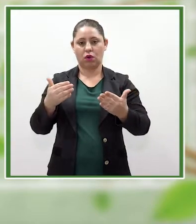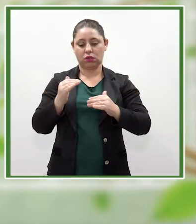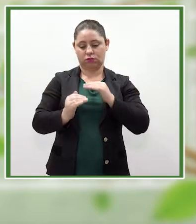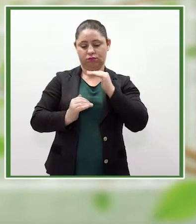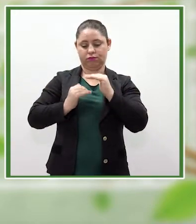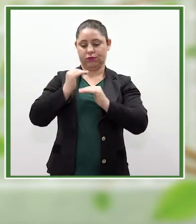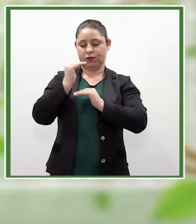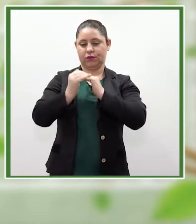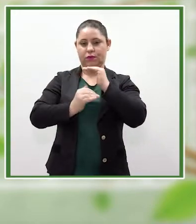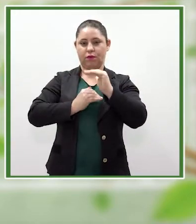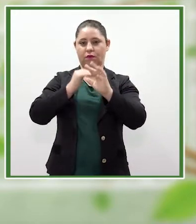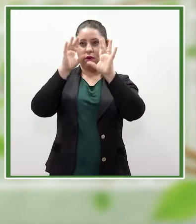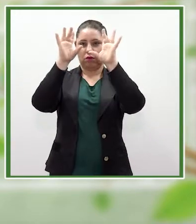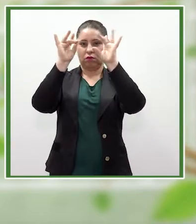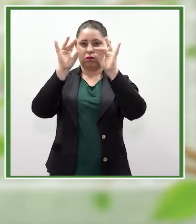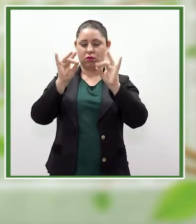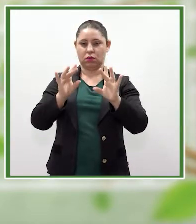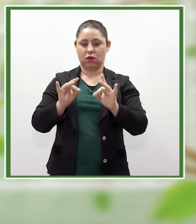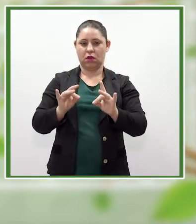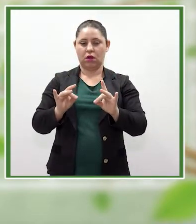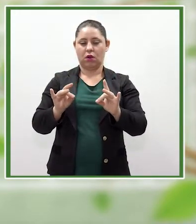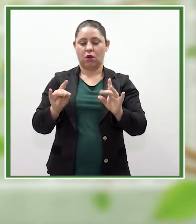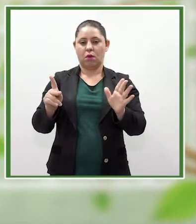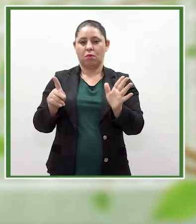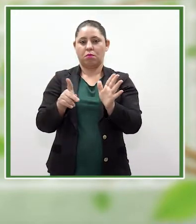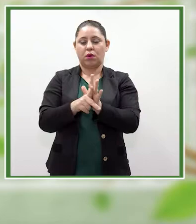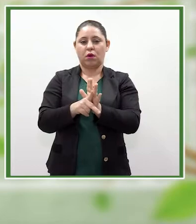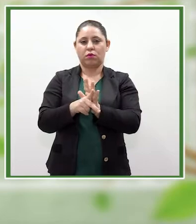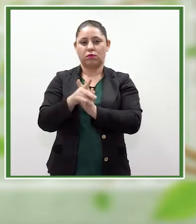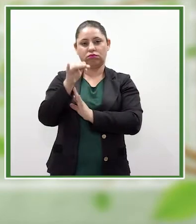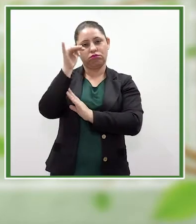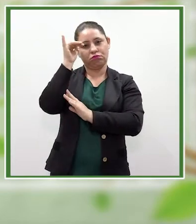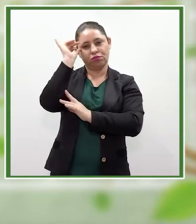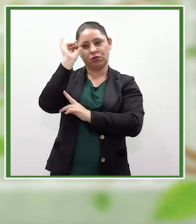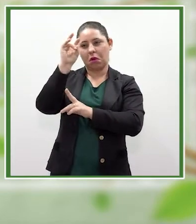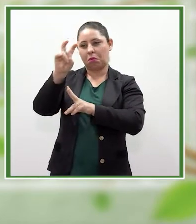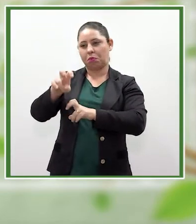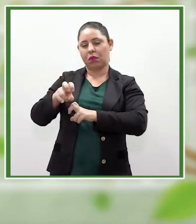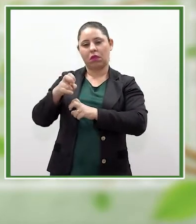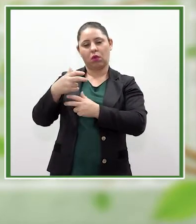o aumento da produtividade, isso num horizonte de 1990 a